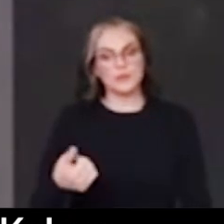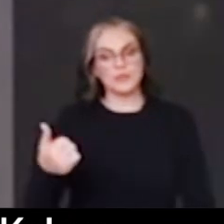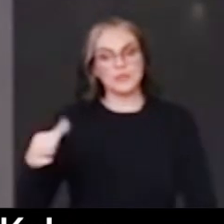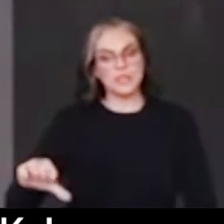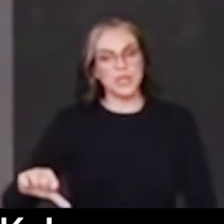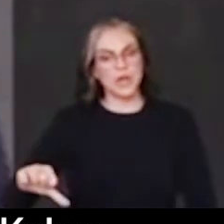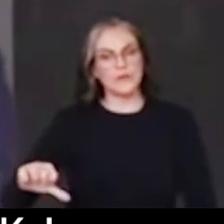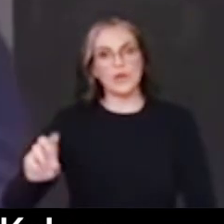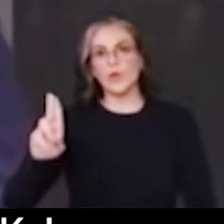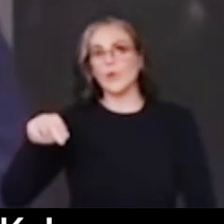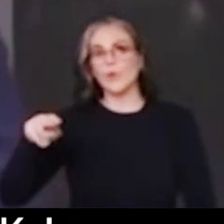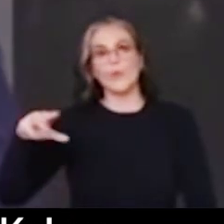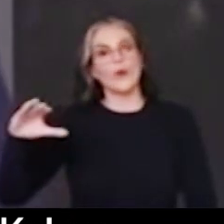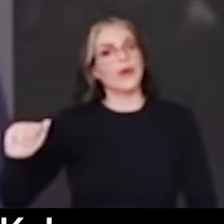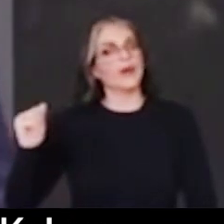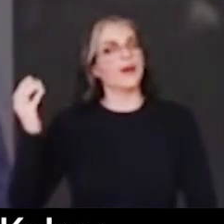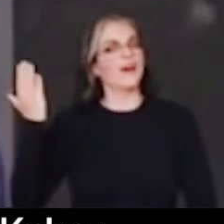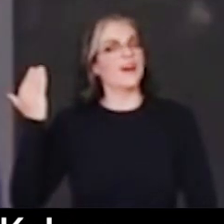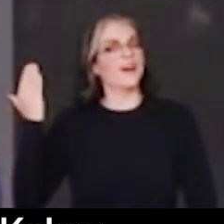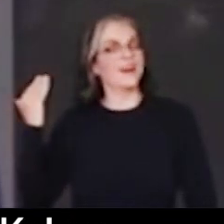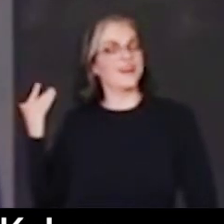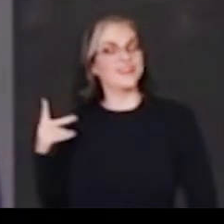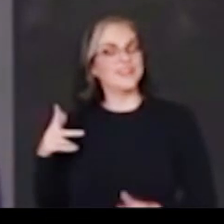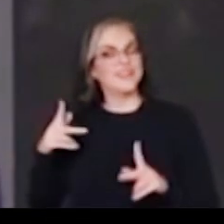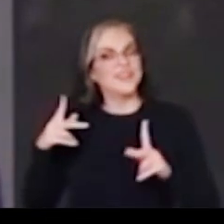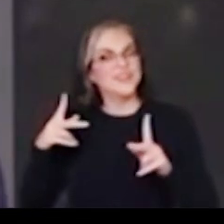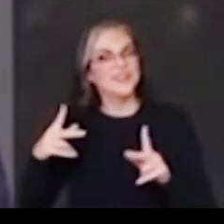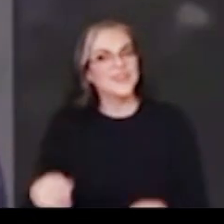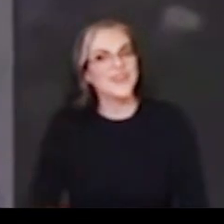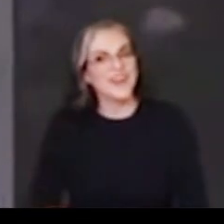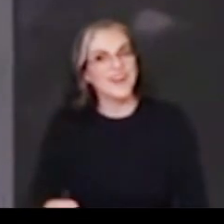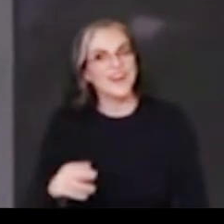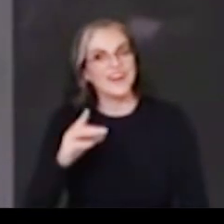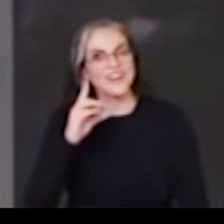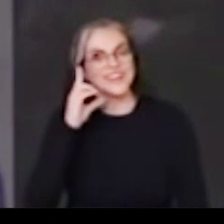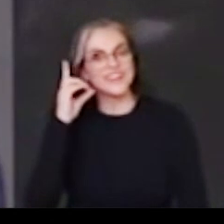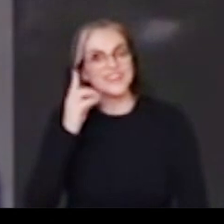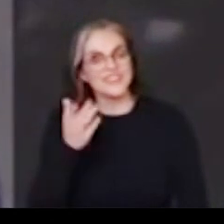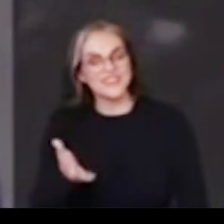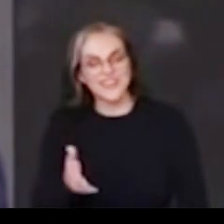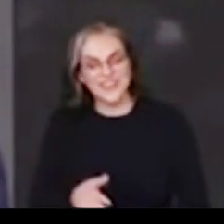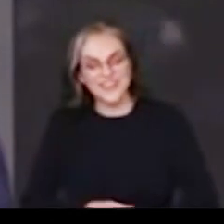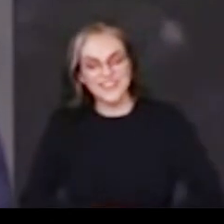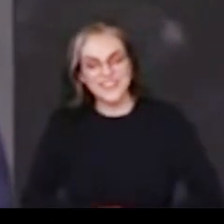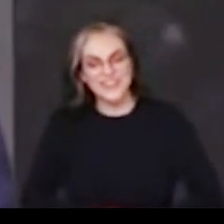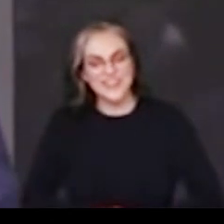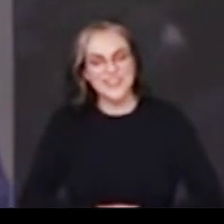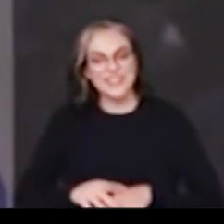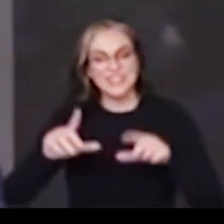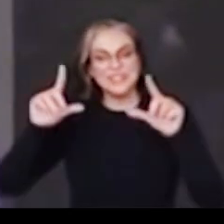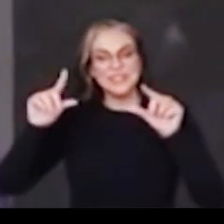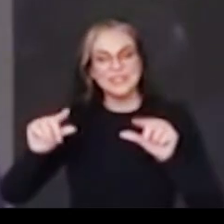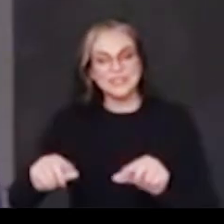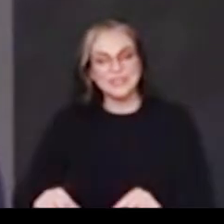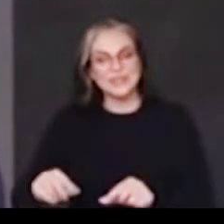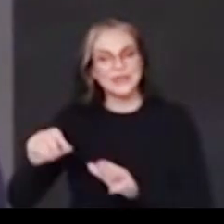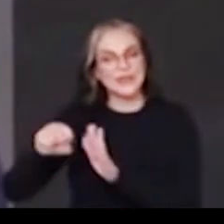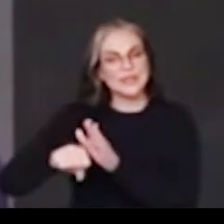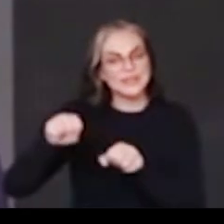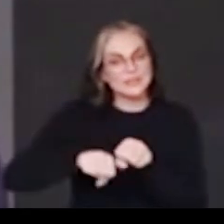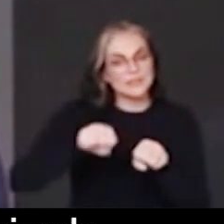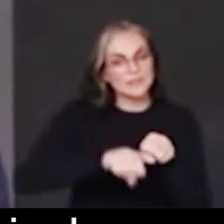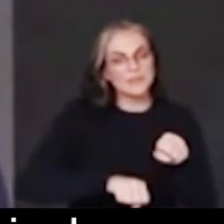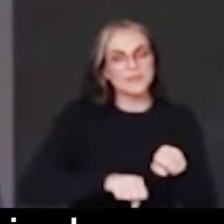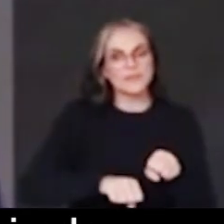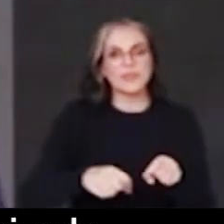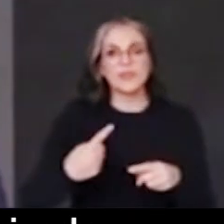Nunca antes na história desse país, deputada Érica Cocai, os homicídios caíram tanto igual 2019, com uma flexibilização de armas